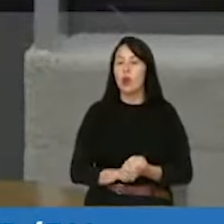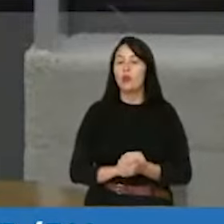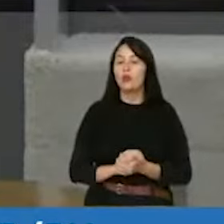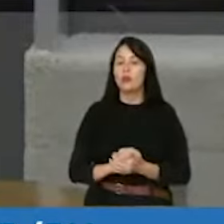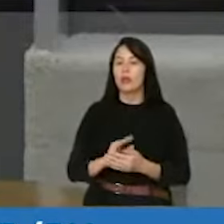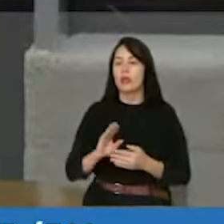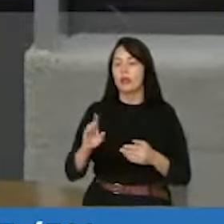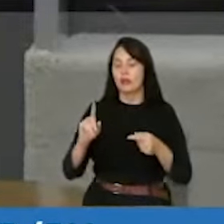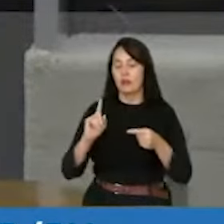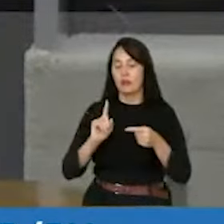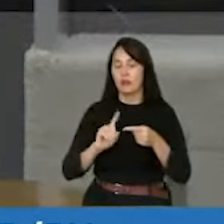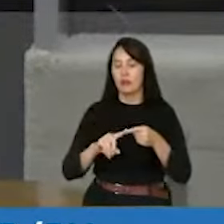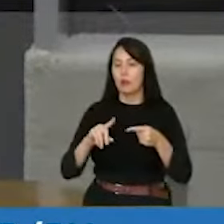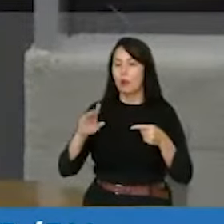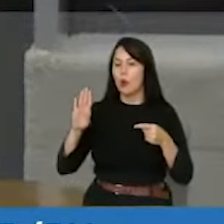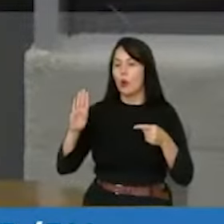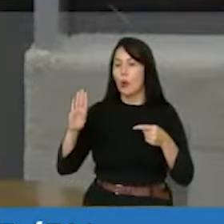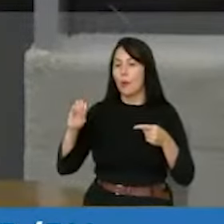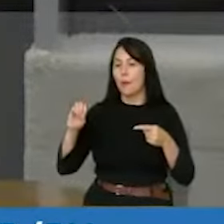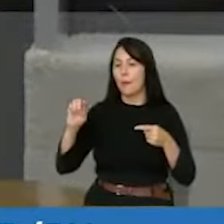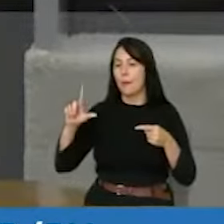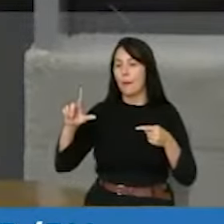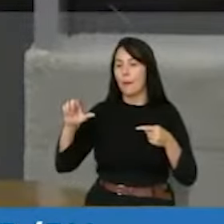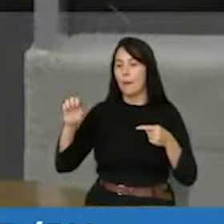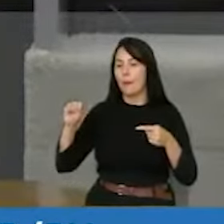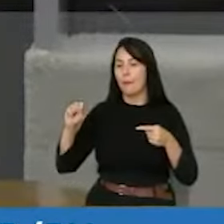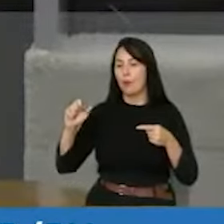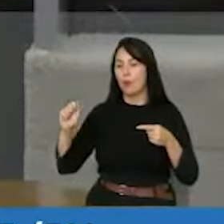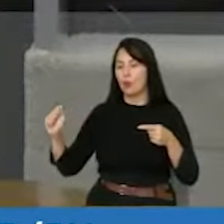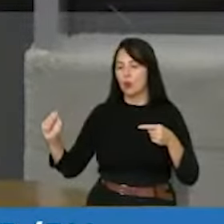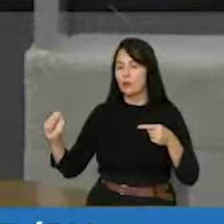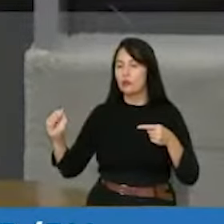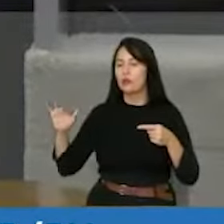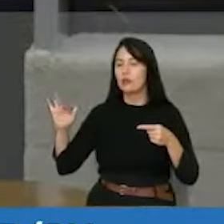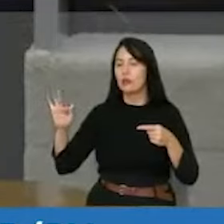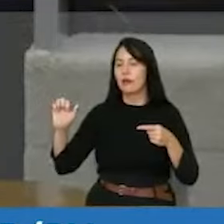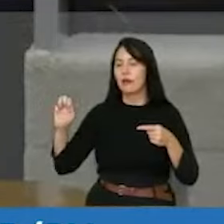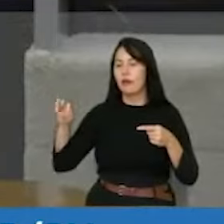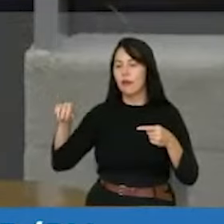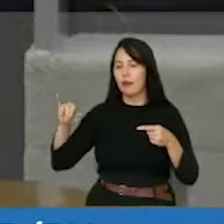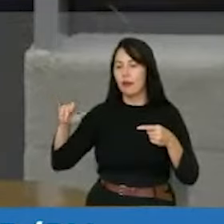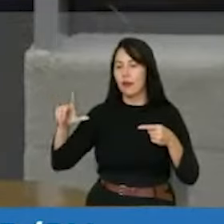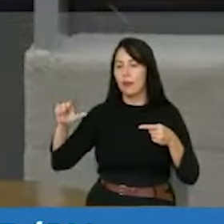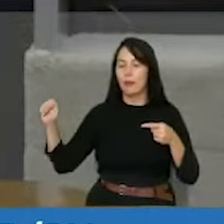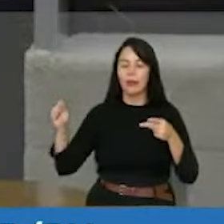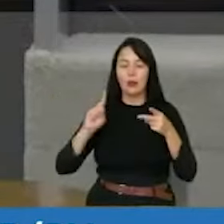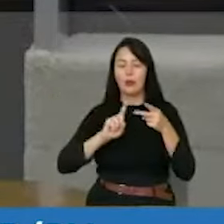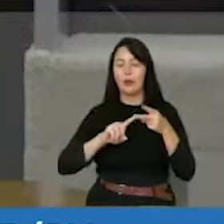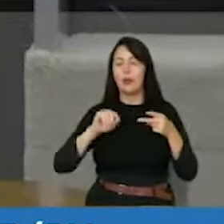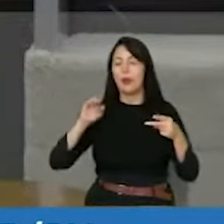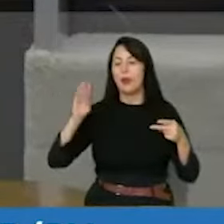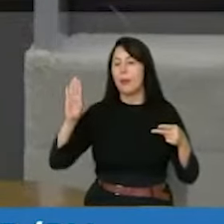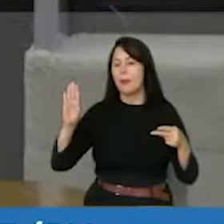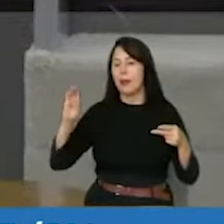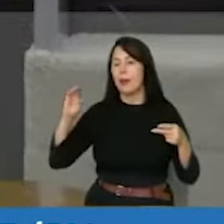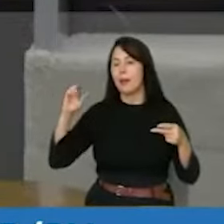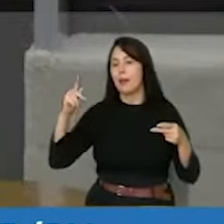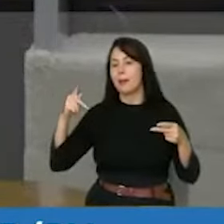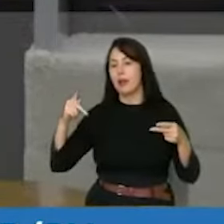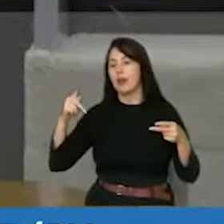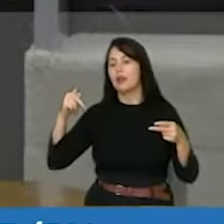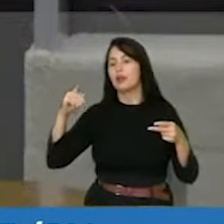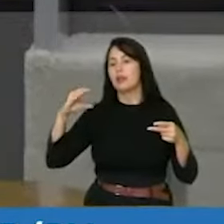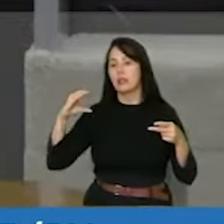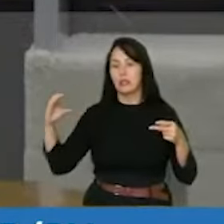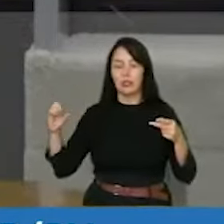poderia me referir ao BPC, que é o Benefício de Prestação Continuada, como também as aposentadorias, na medida em que